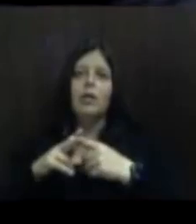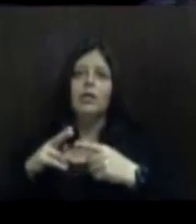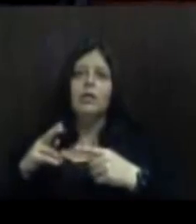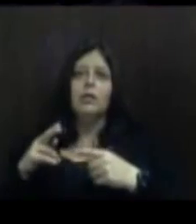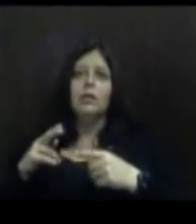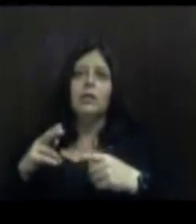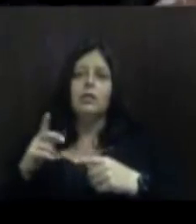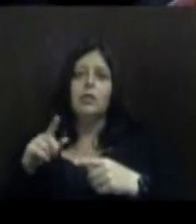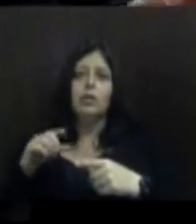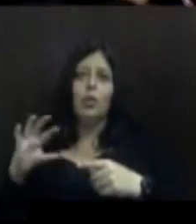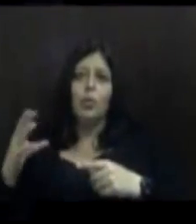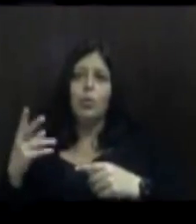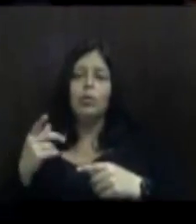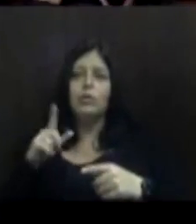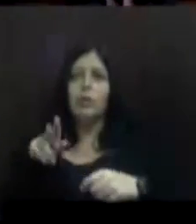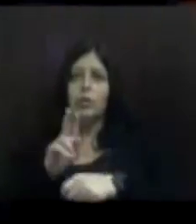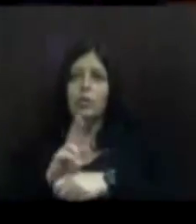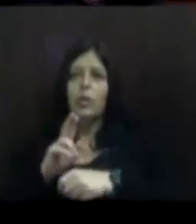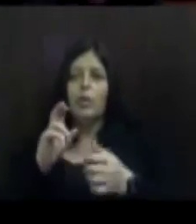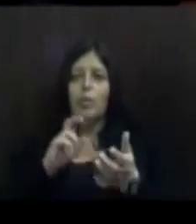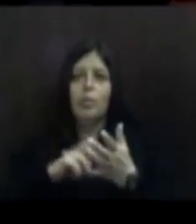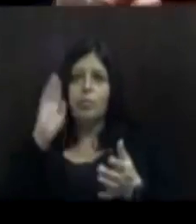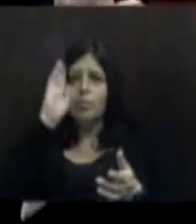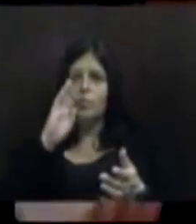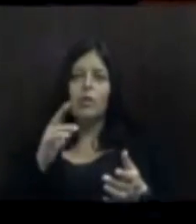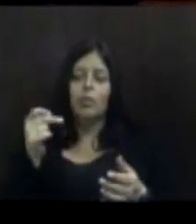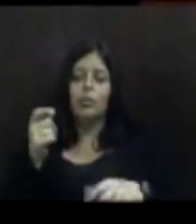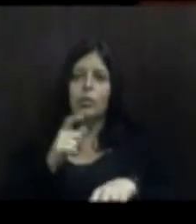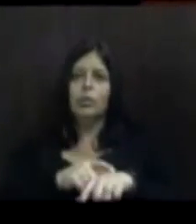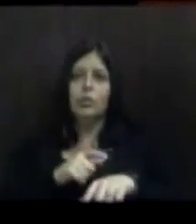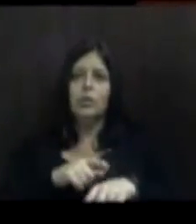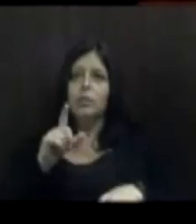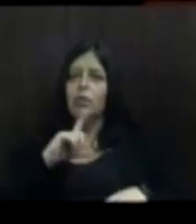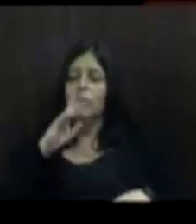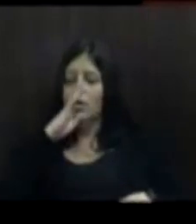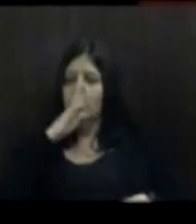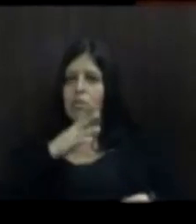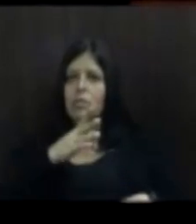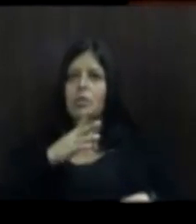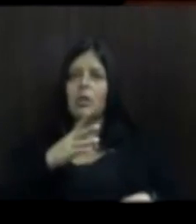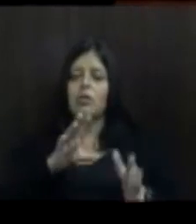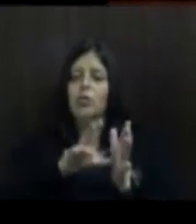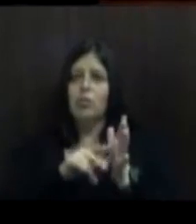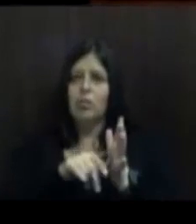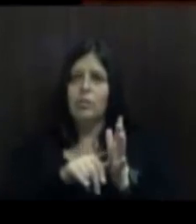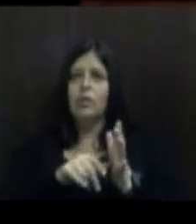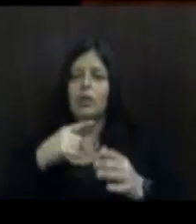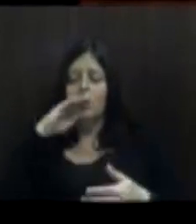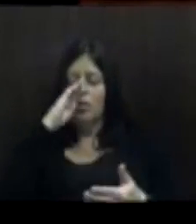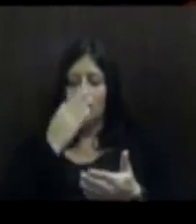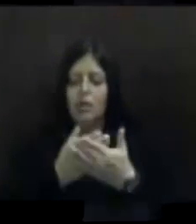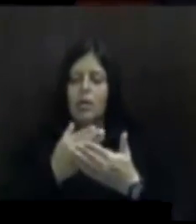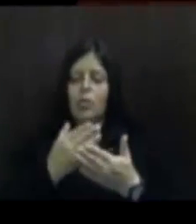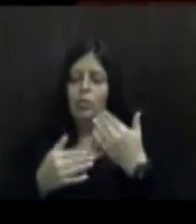colegiadas porque vocês podem observar o Banco Brasil há muito tempo graças a Deus não tem sido acusado de corrupções então eu creio Deputado